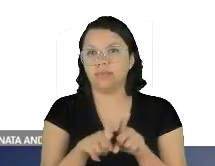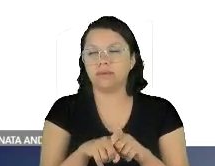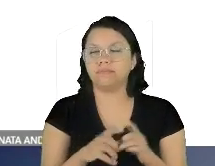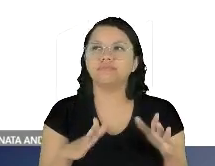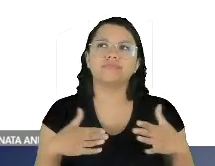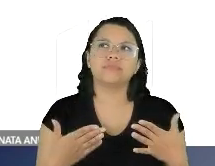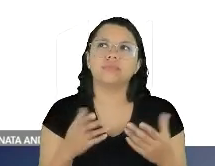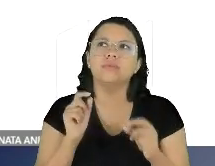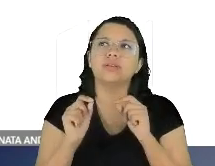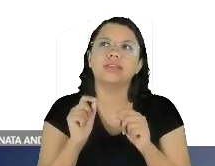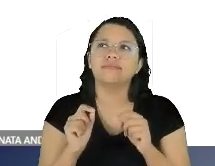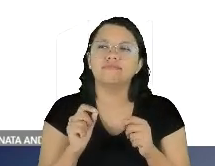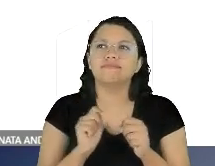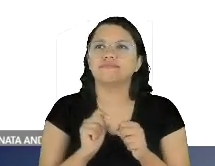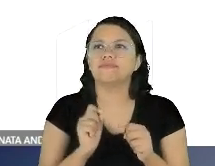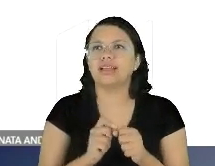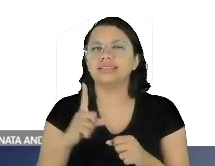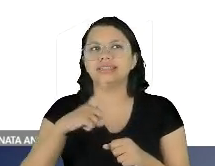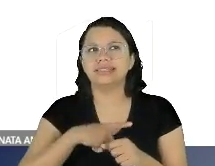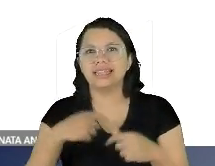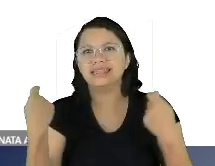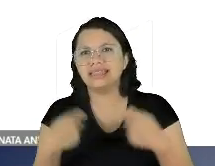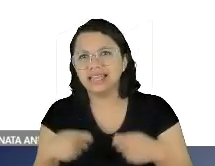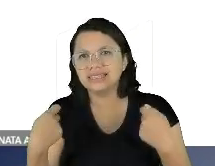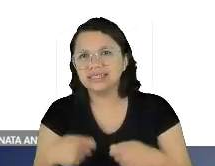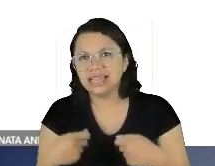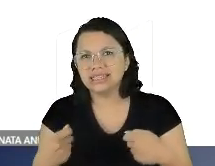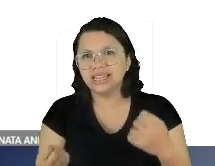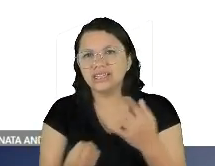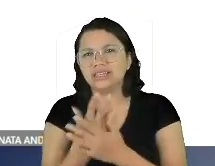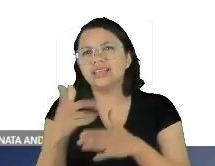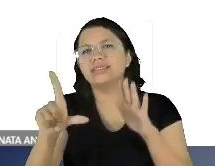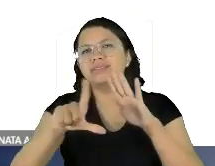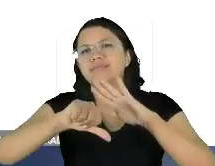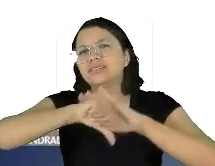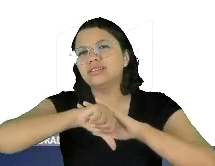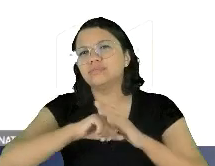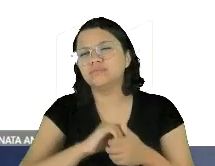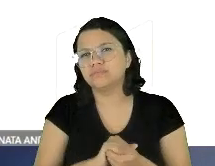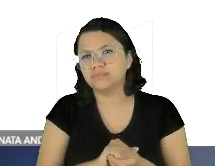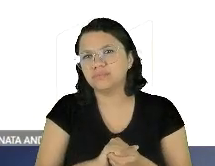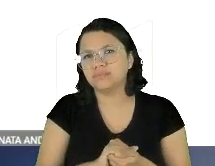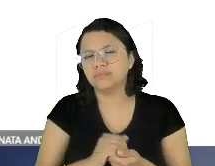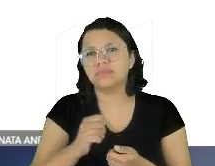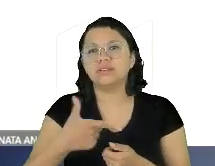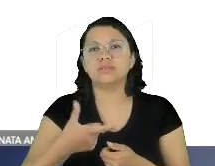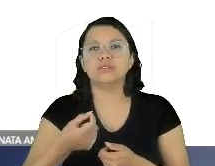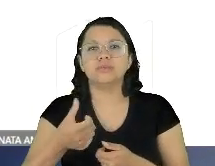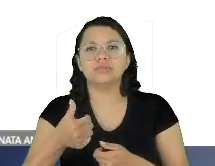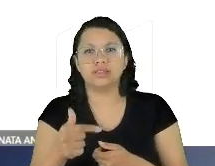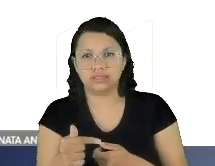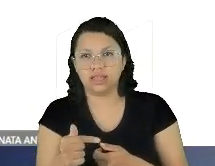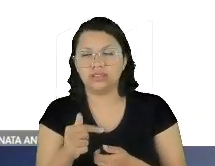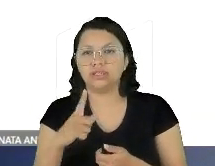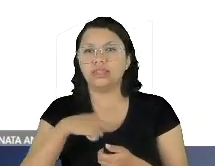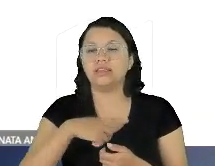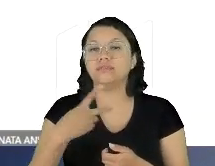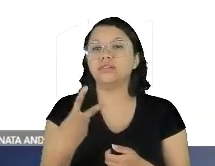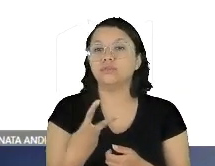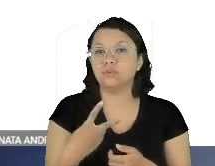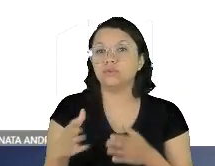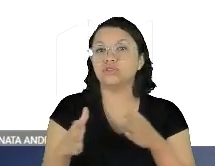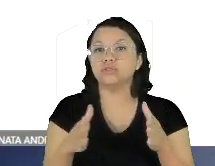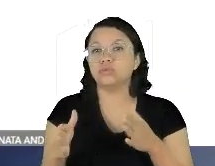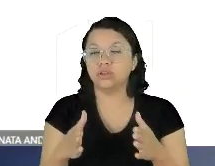se tenha a necessidade da criação desse crime? Em 2017, teve